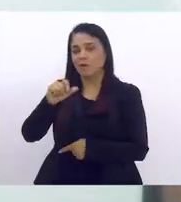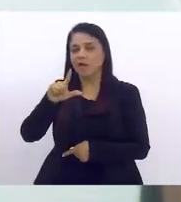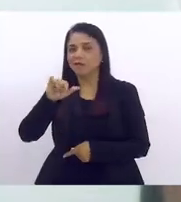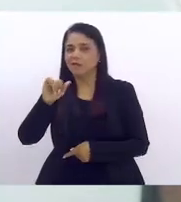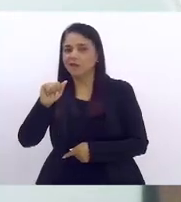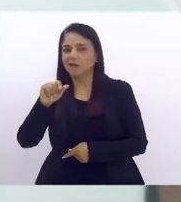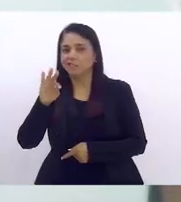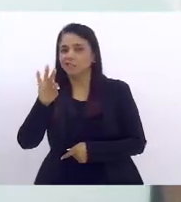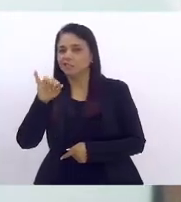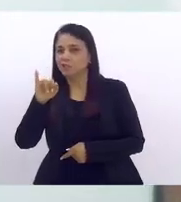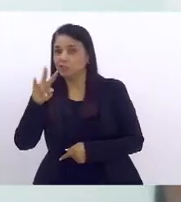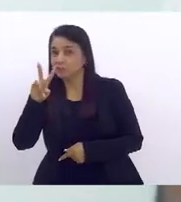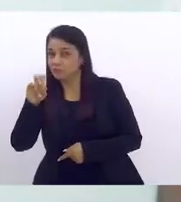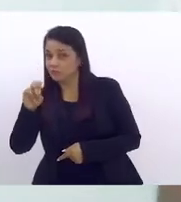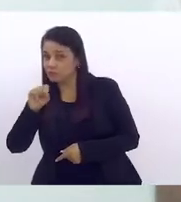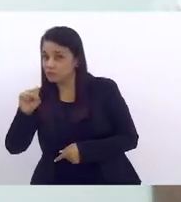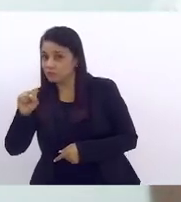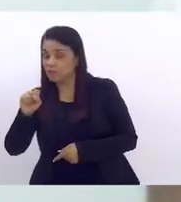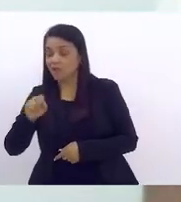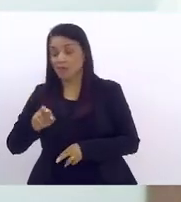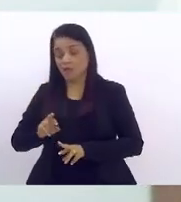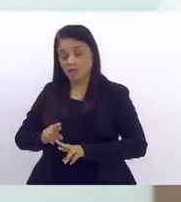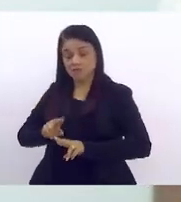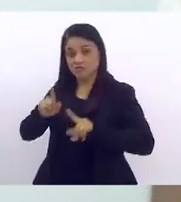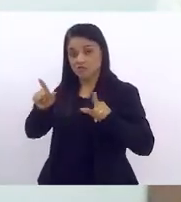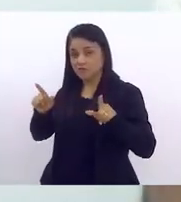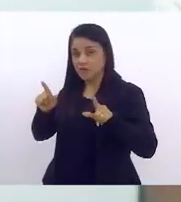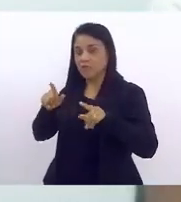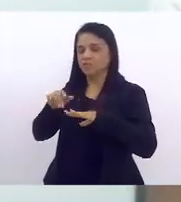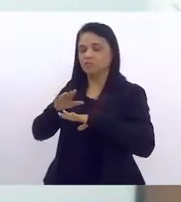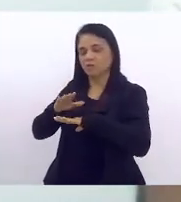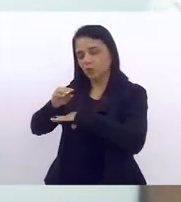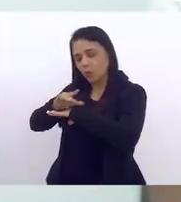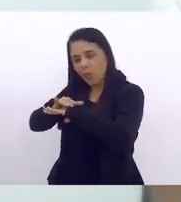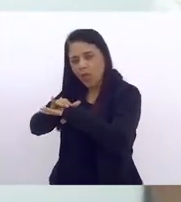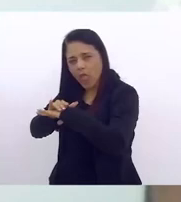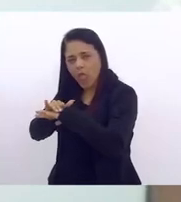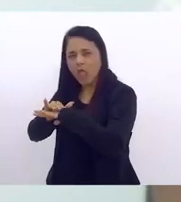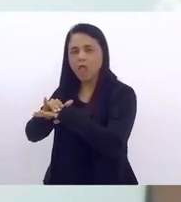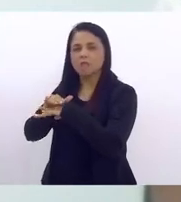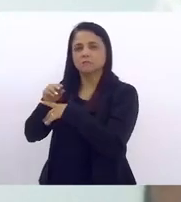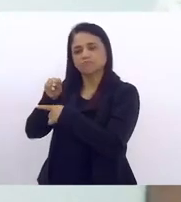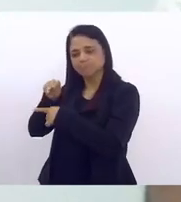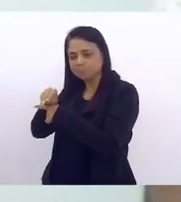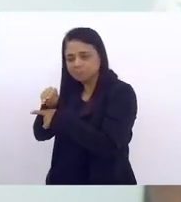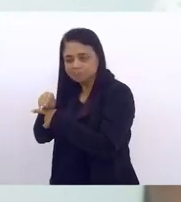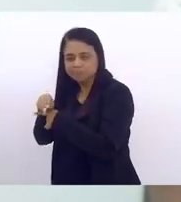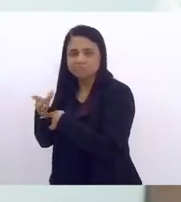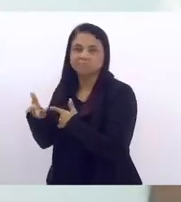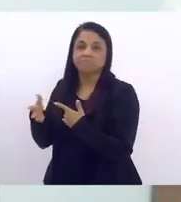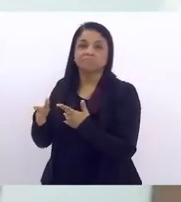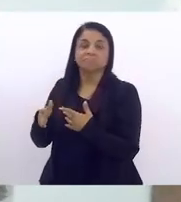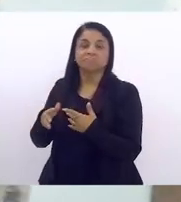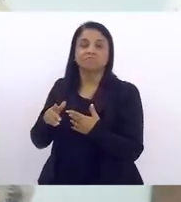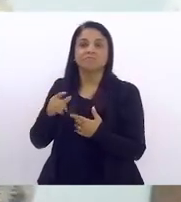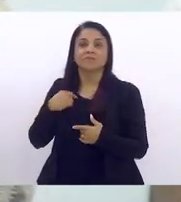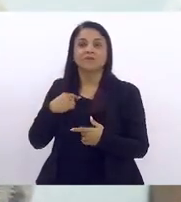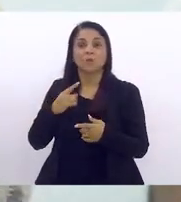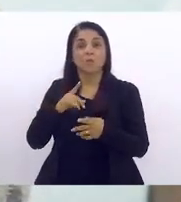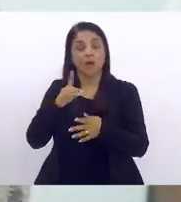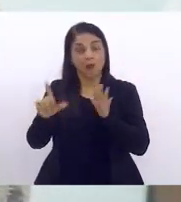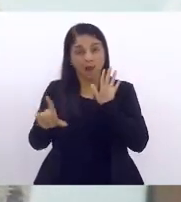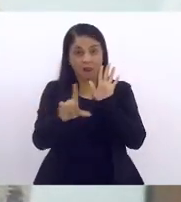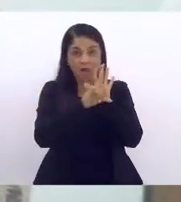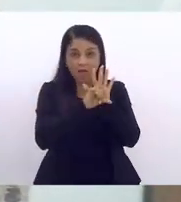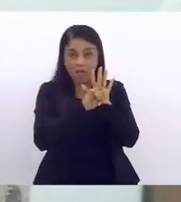cuidados paliativos é para quem está realmente com uma doença, etc., etc. Mas Nós temos uma lei sobre